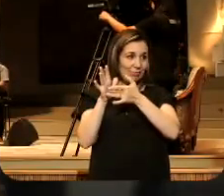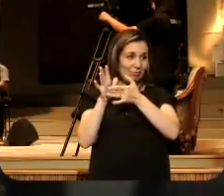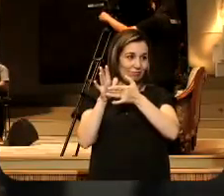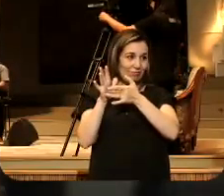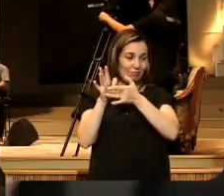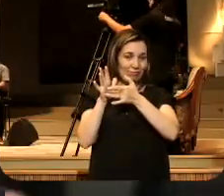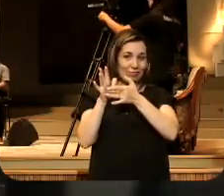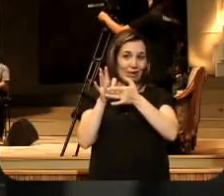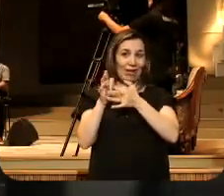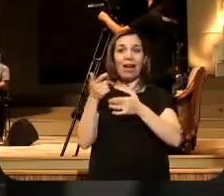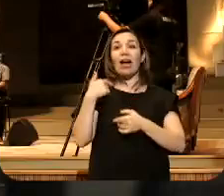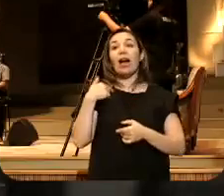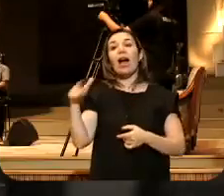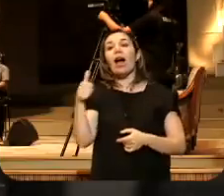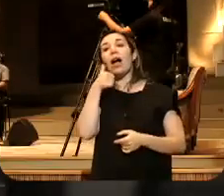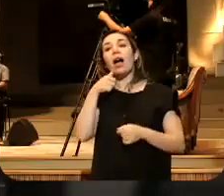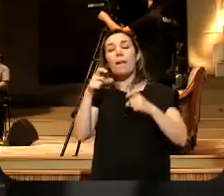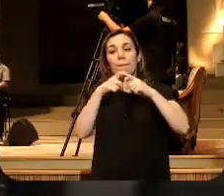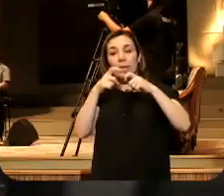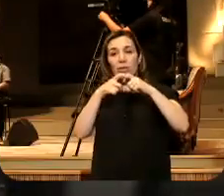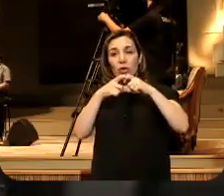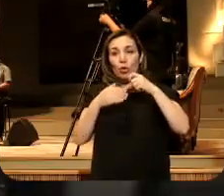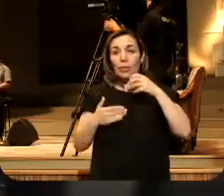Aí quem começou a chorar foi a médica.